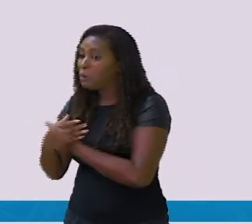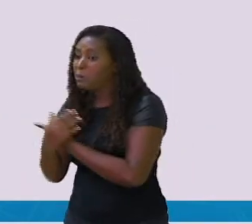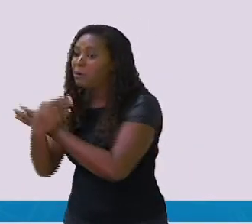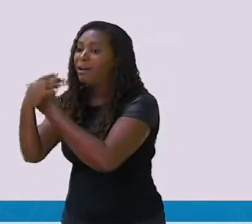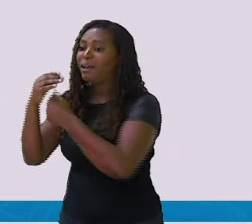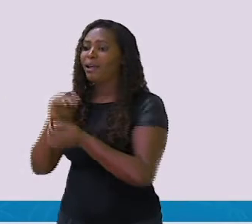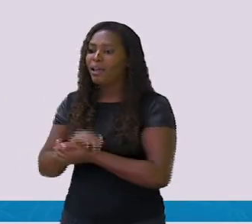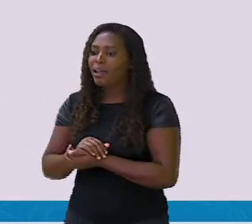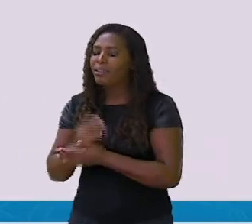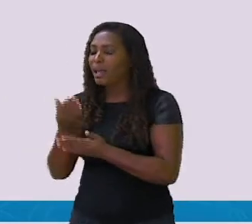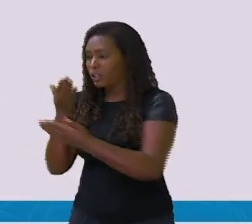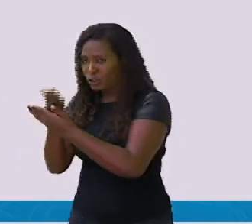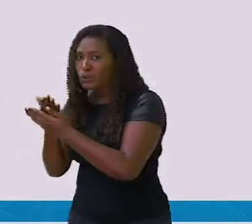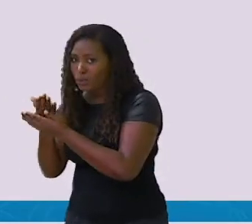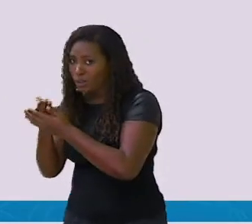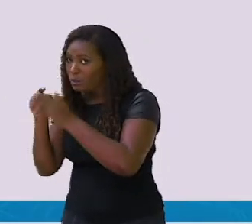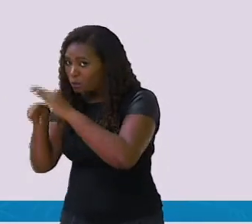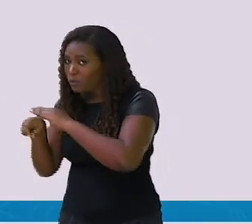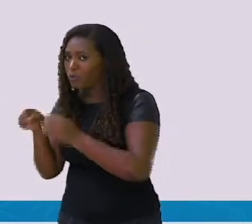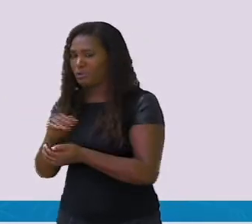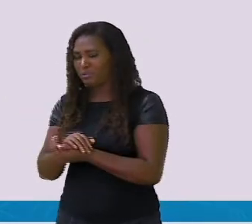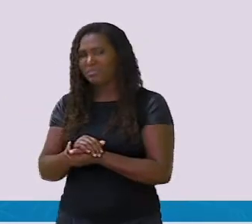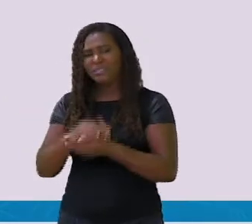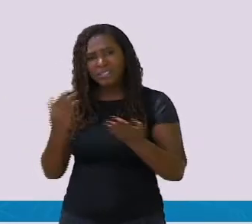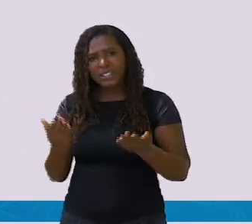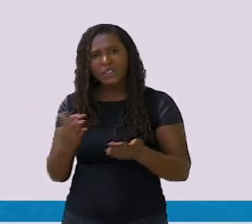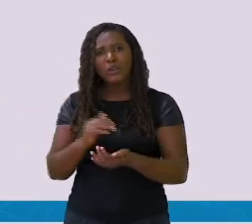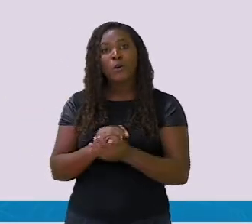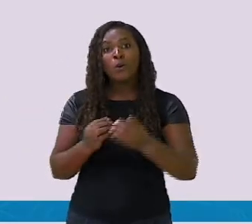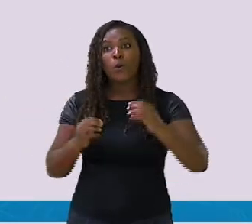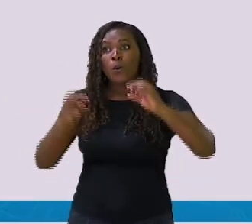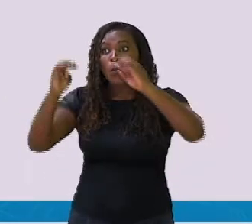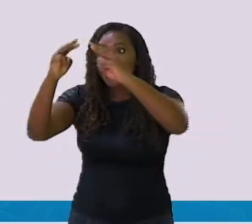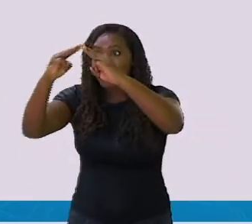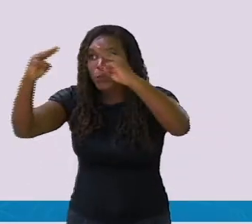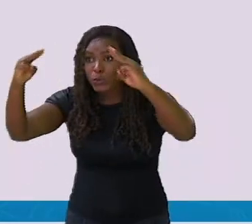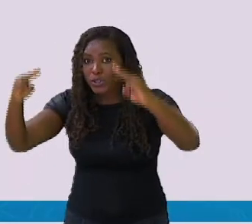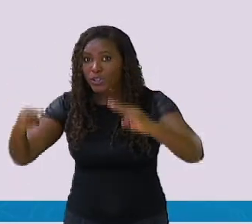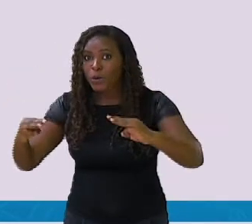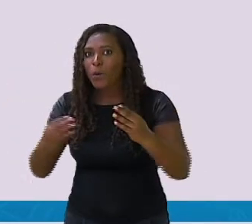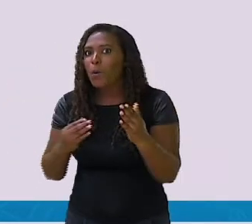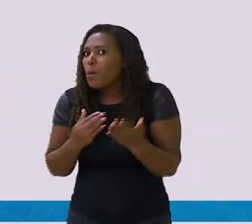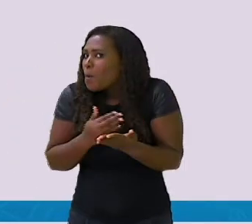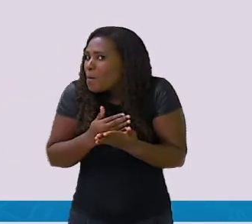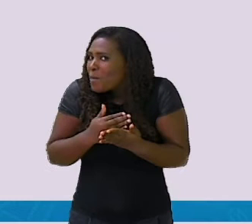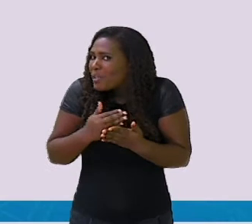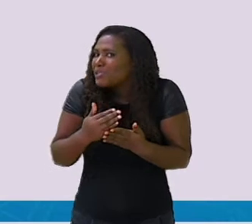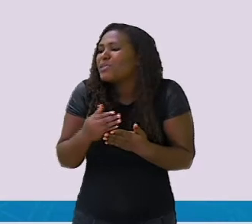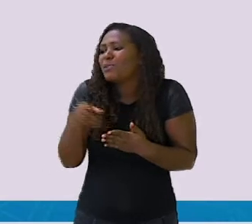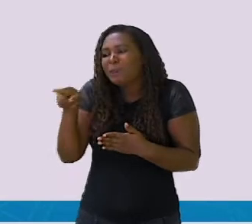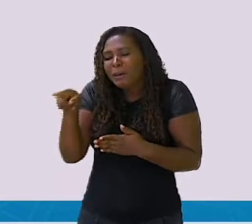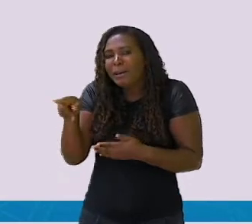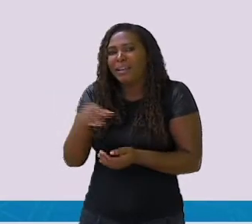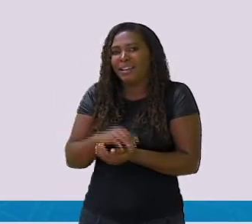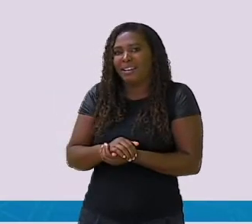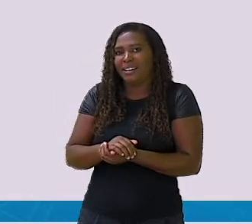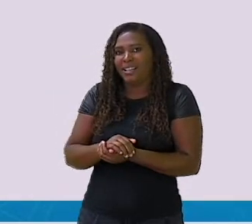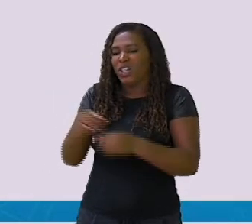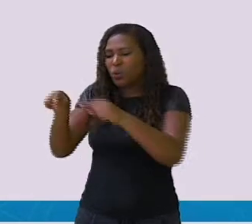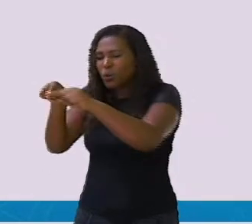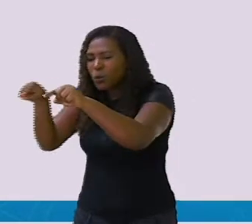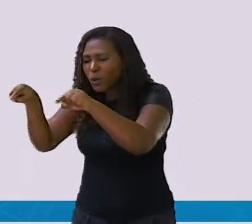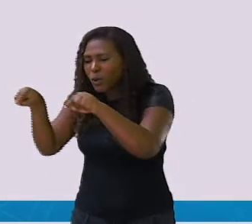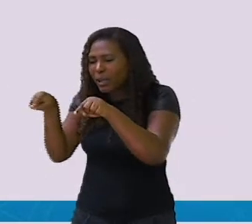esses gabinetes, né? Essa história de guardar, de expor, começa um pouquinho por aí. Antigamente,